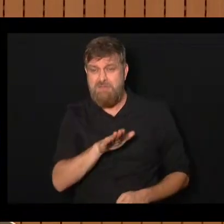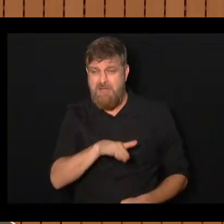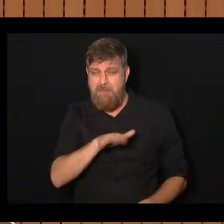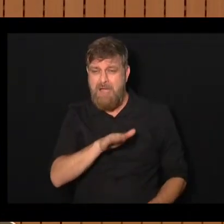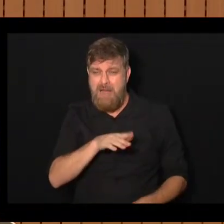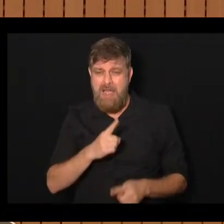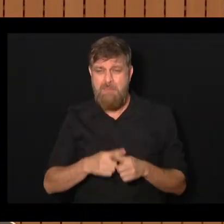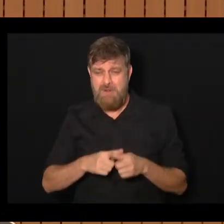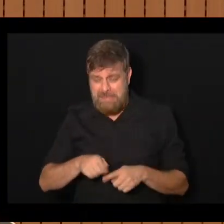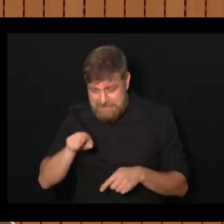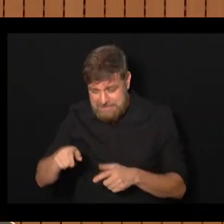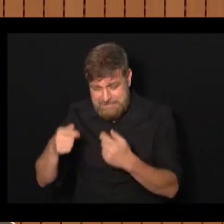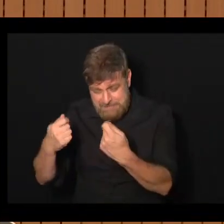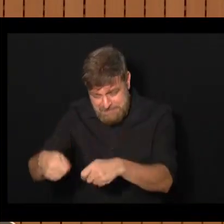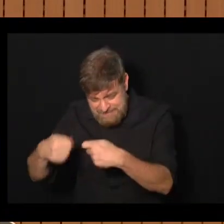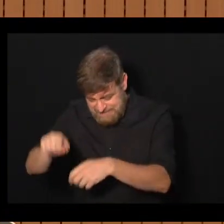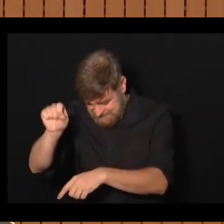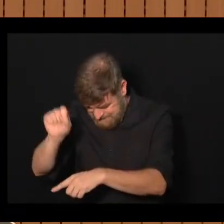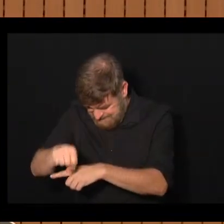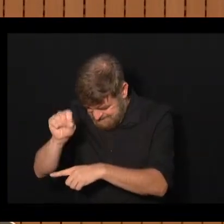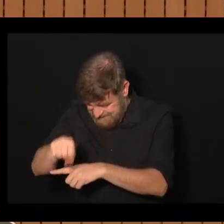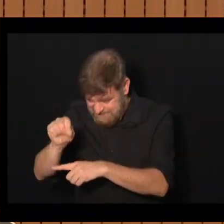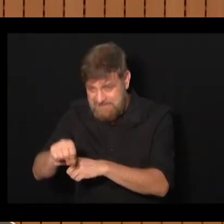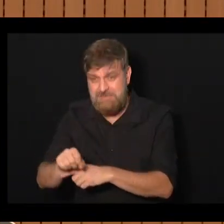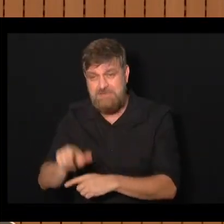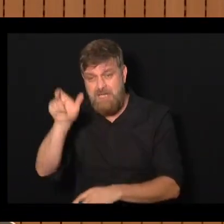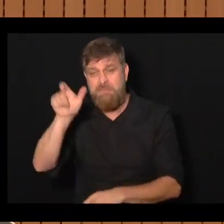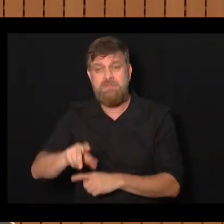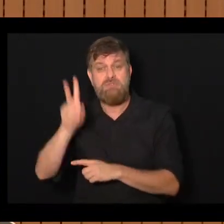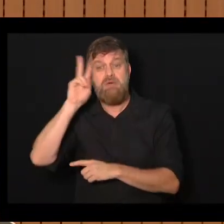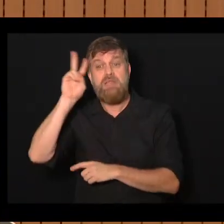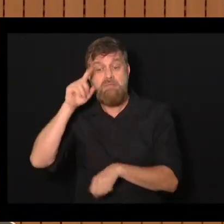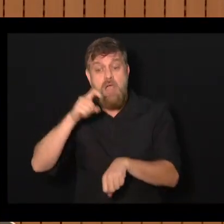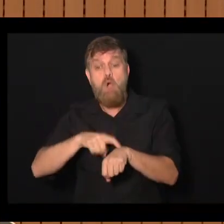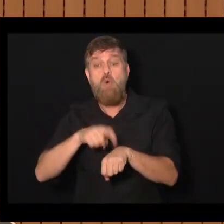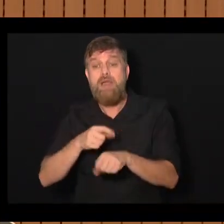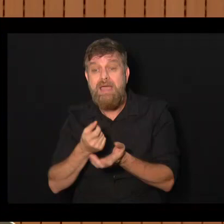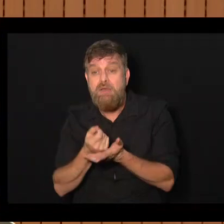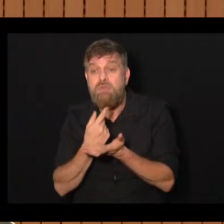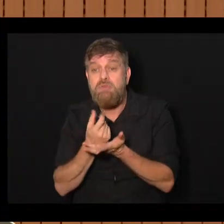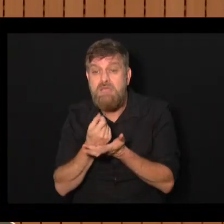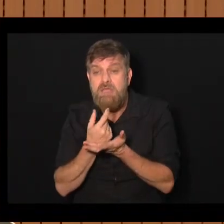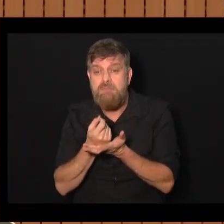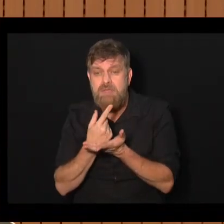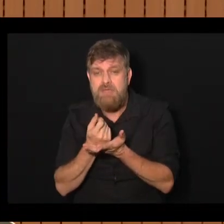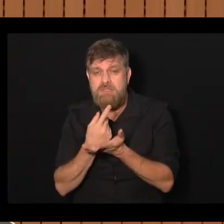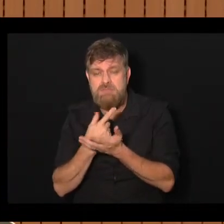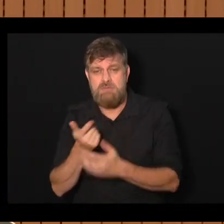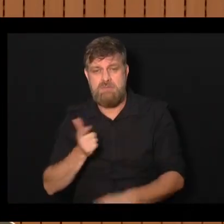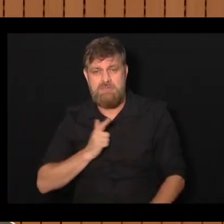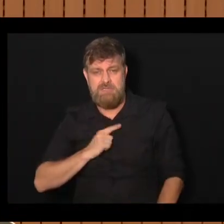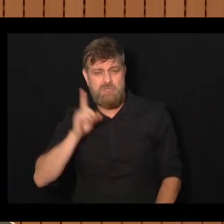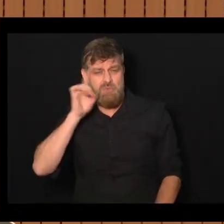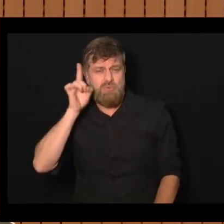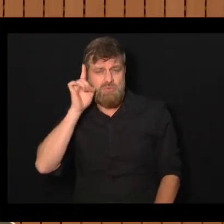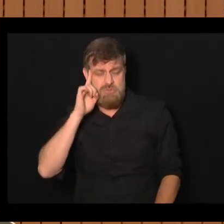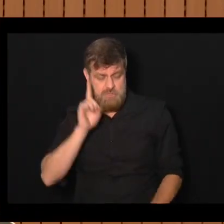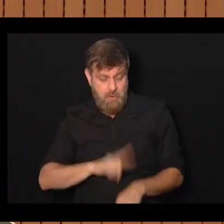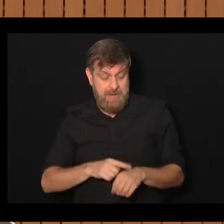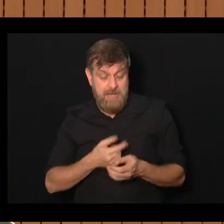há necessidade, sim, do idoso lembrar do horário que tem que tomar o remédio, se ele tem que tomar o remédio todos os